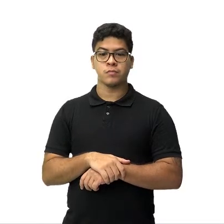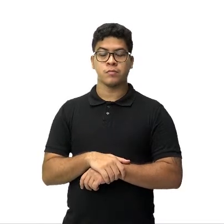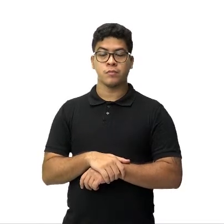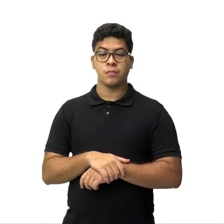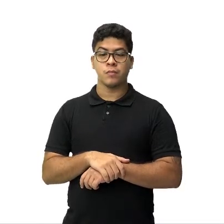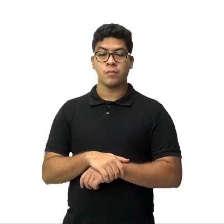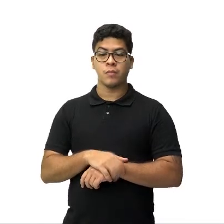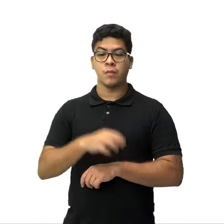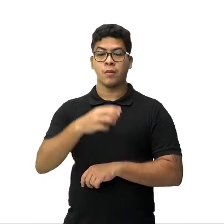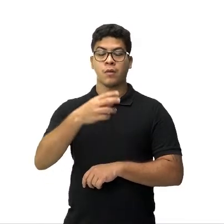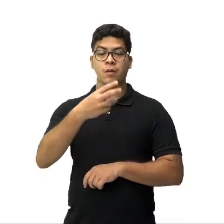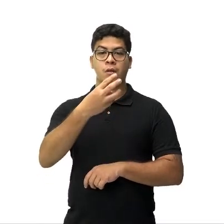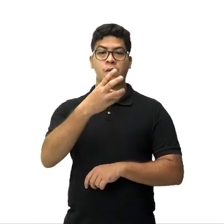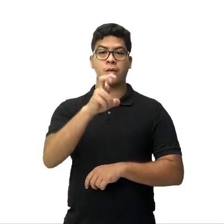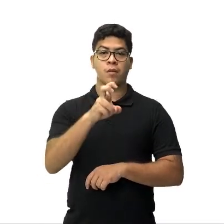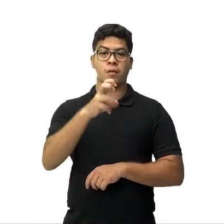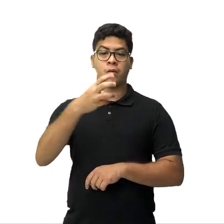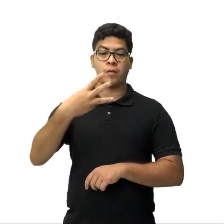E